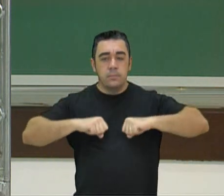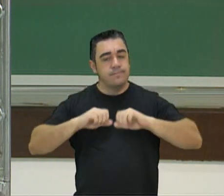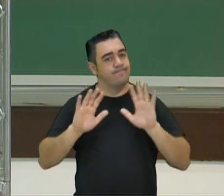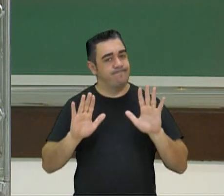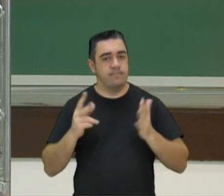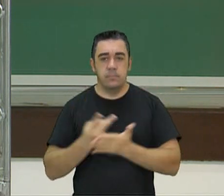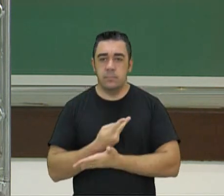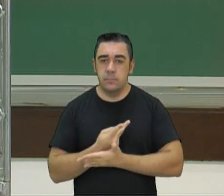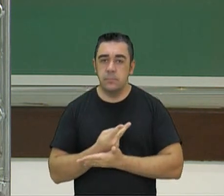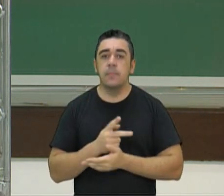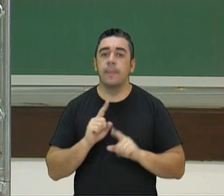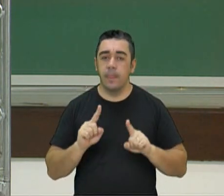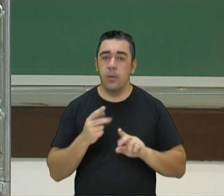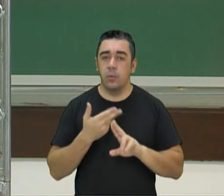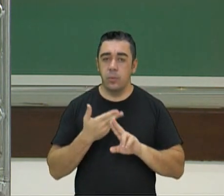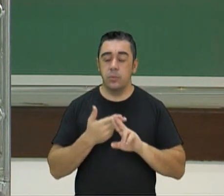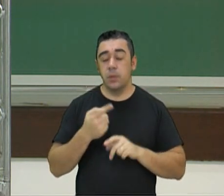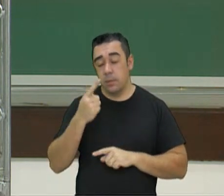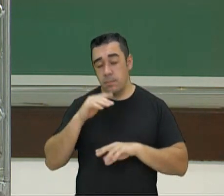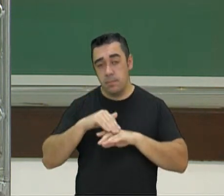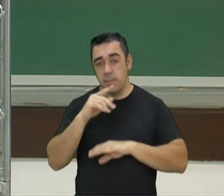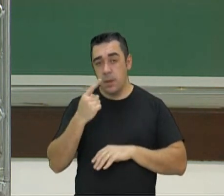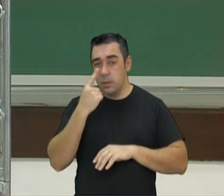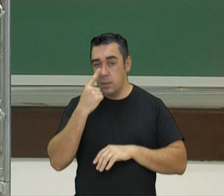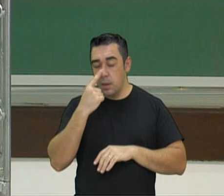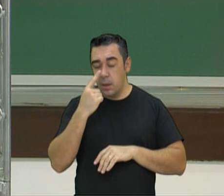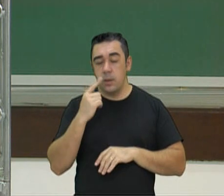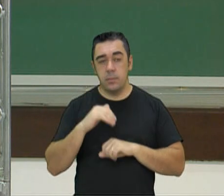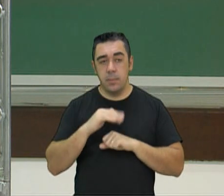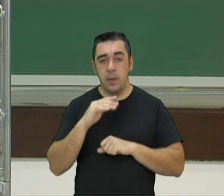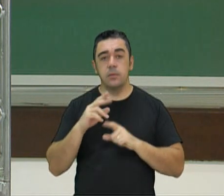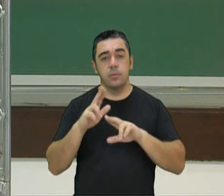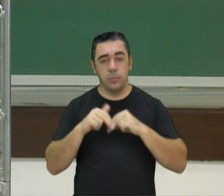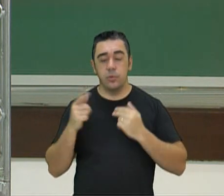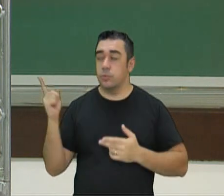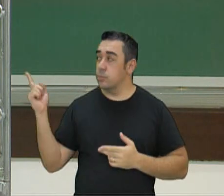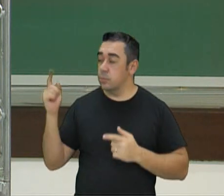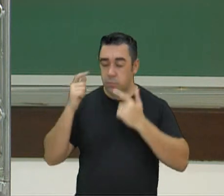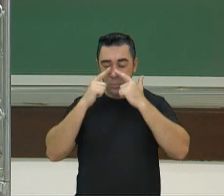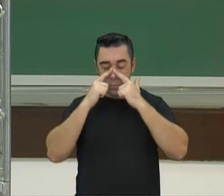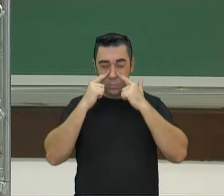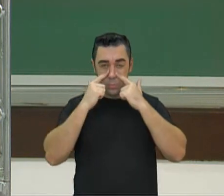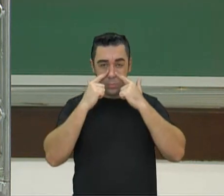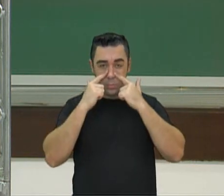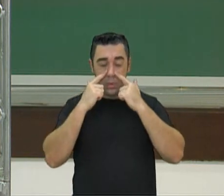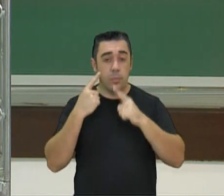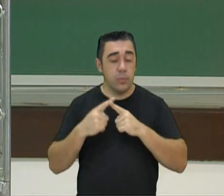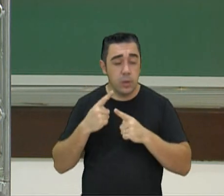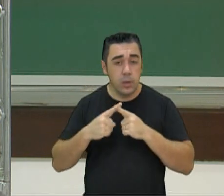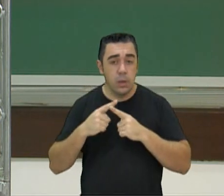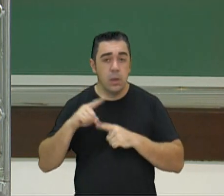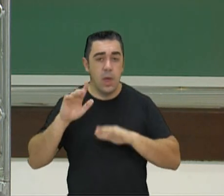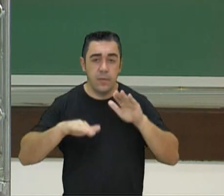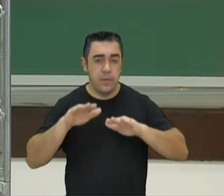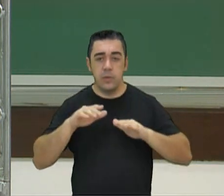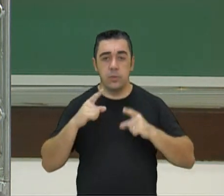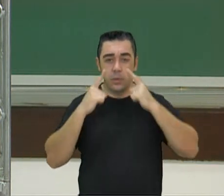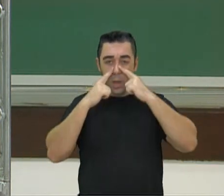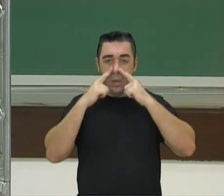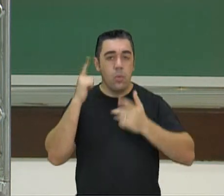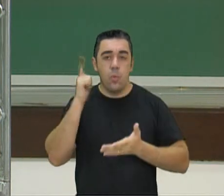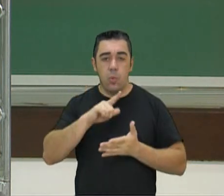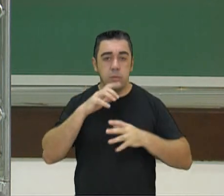Então, a gente acaba utilizando tanto o nariz quanto a boca para encher os pulmões de ar, porque o nariz, dependendo da situação, acaba